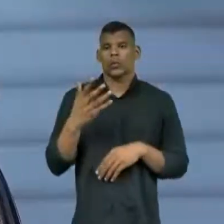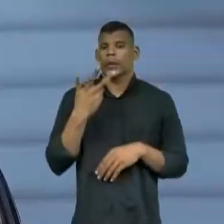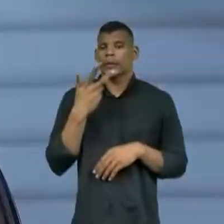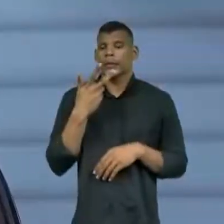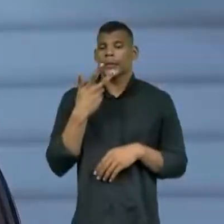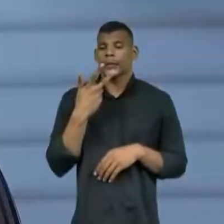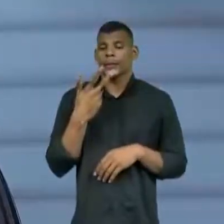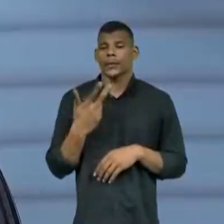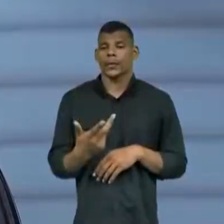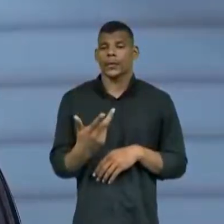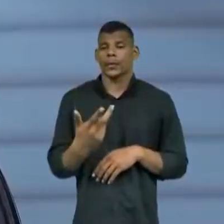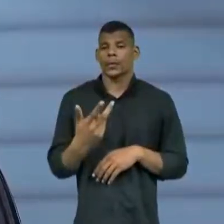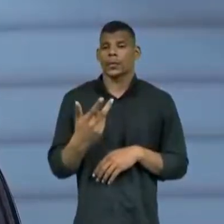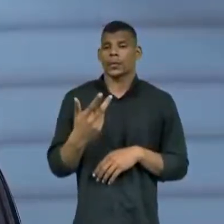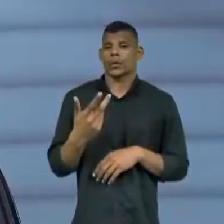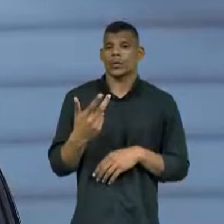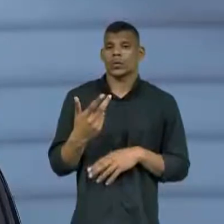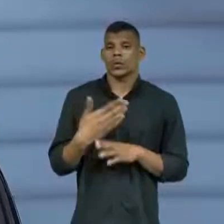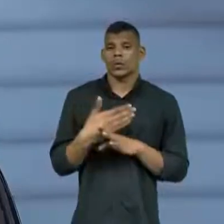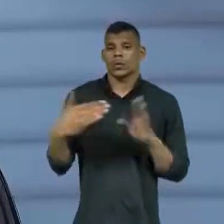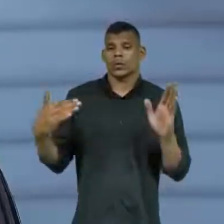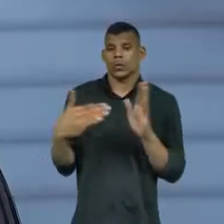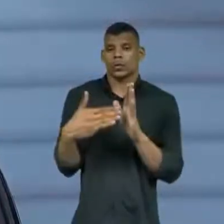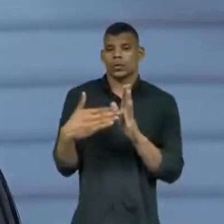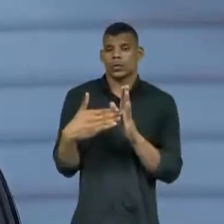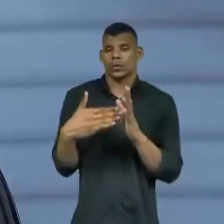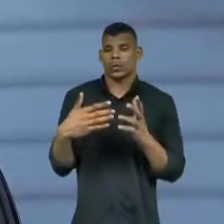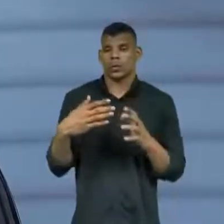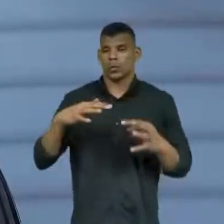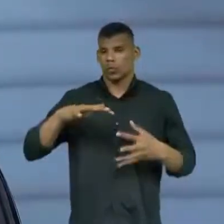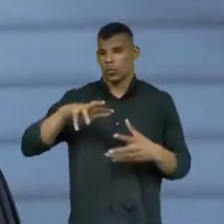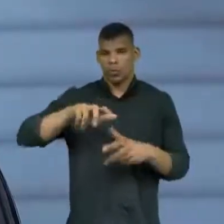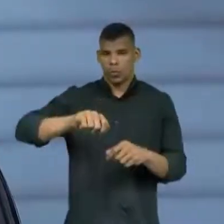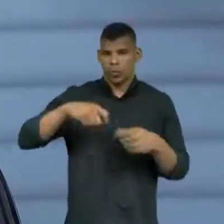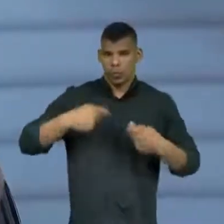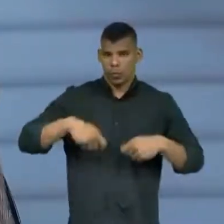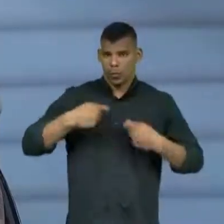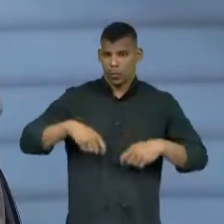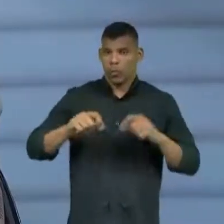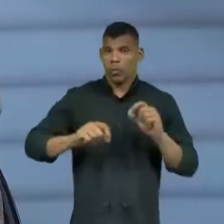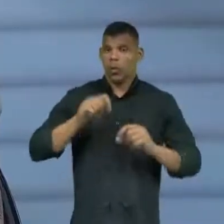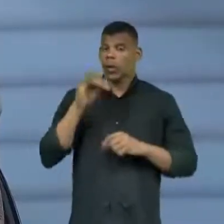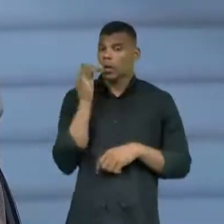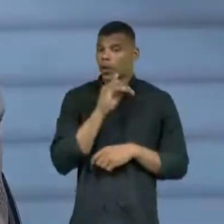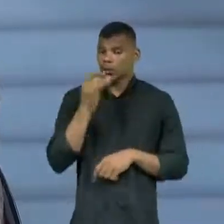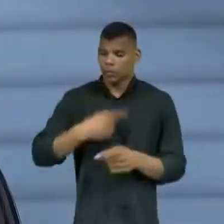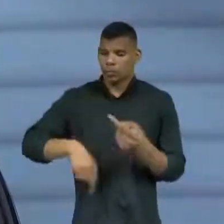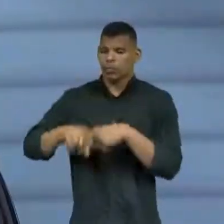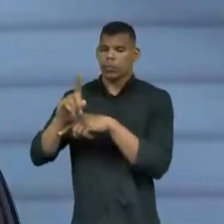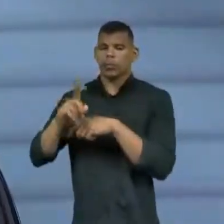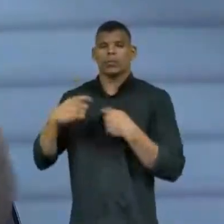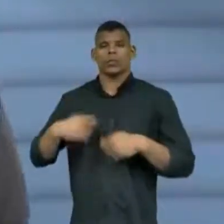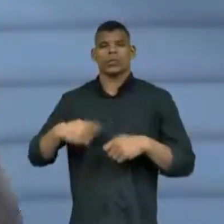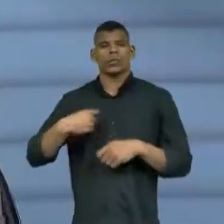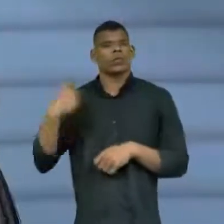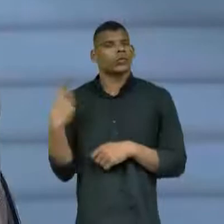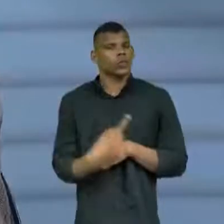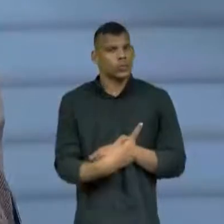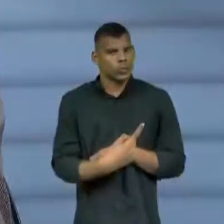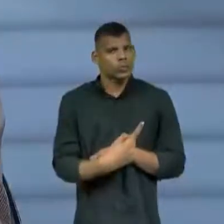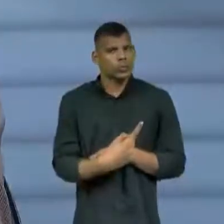Renato, o mundo todo está vendo que precisa diversificar as fontes energéticas. E nós temos